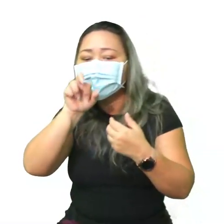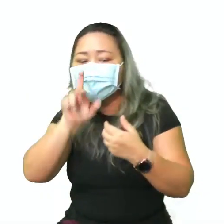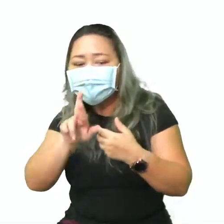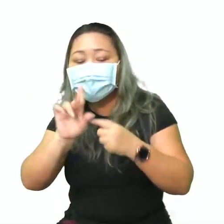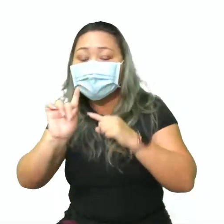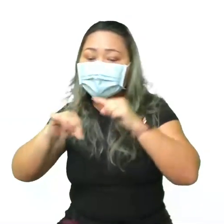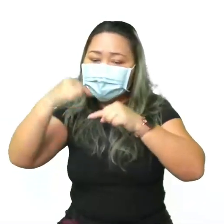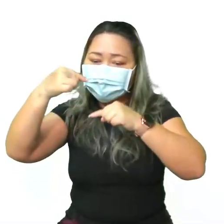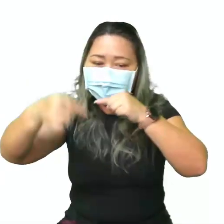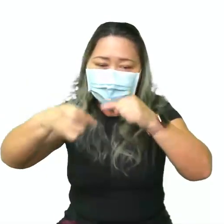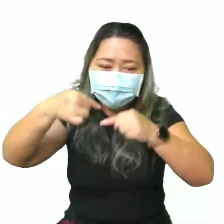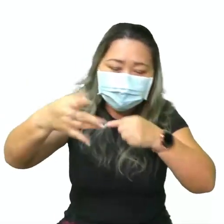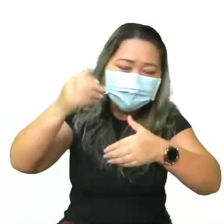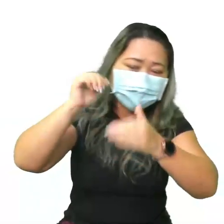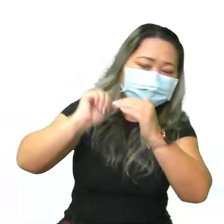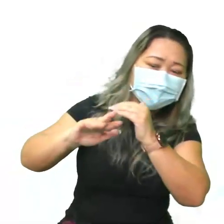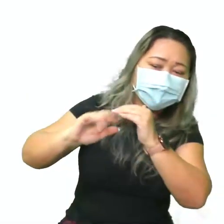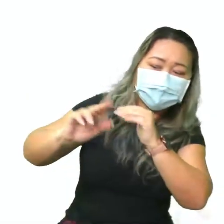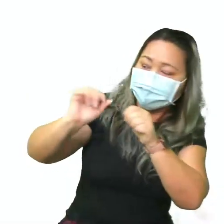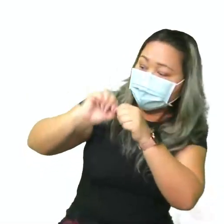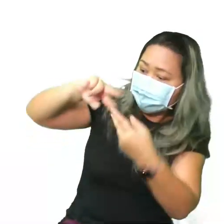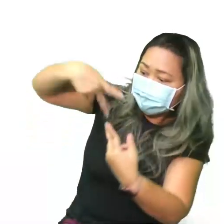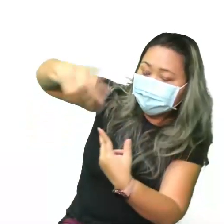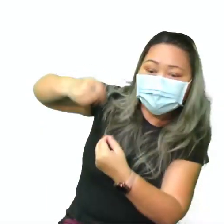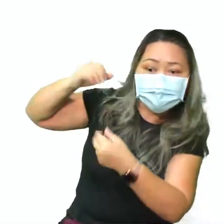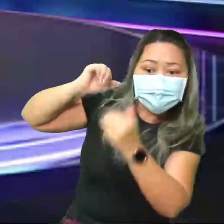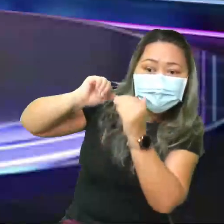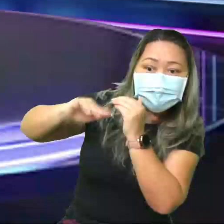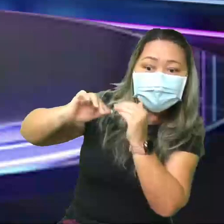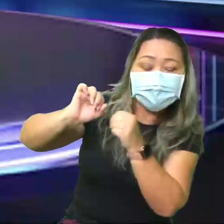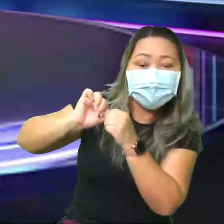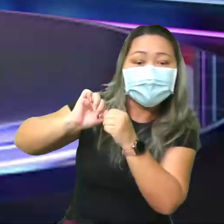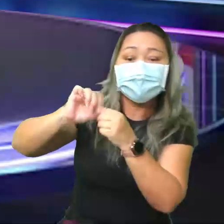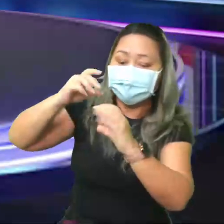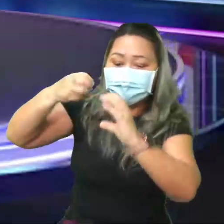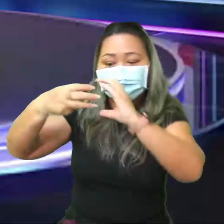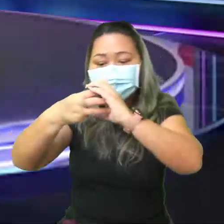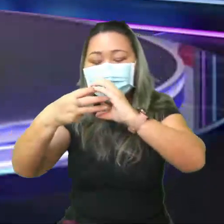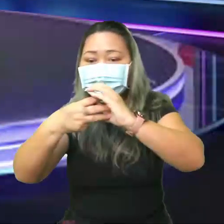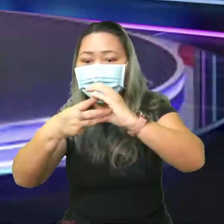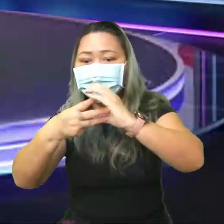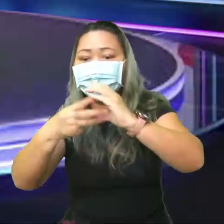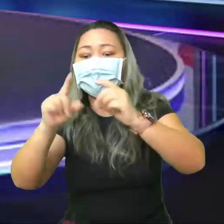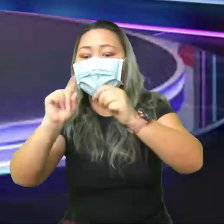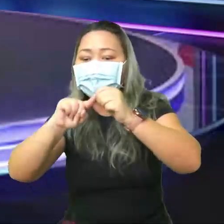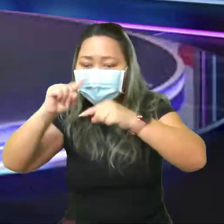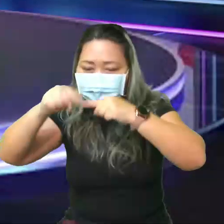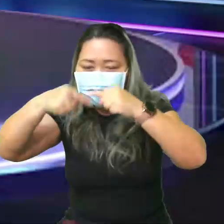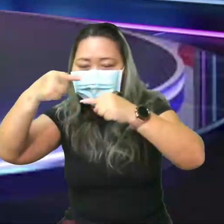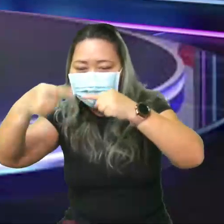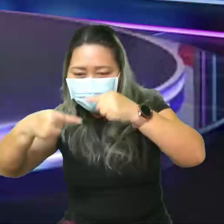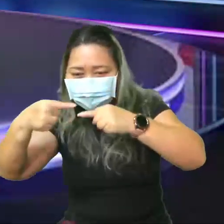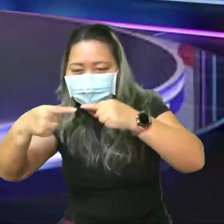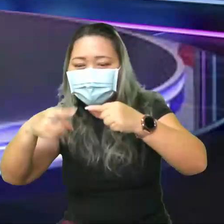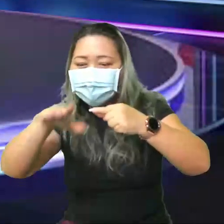A gente vai falar aí sobre a teoria celular e a gente vai ver que como é importante, né? a vida surge a partir da célula. Então,